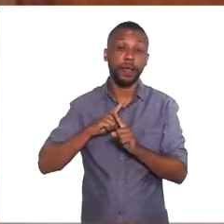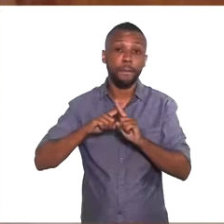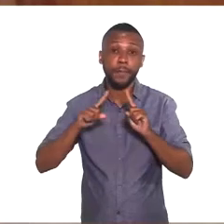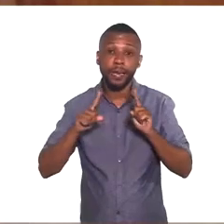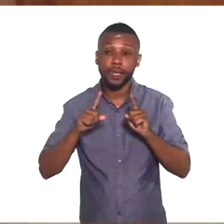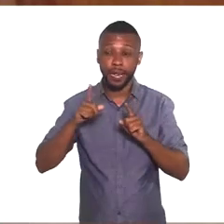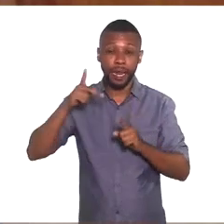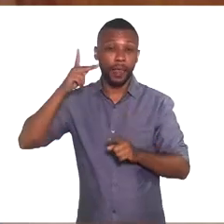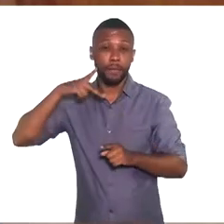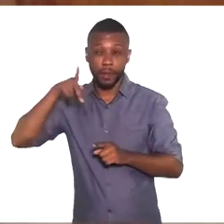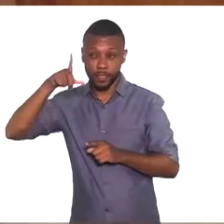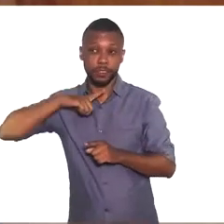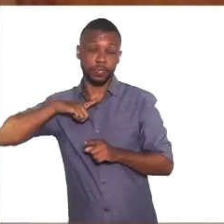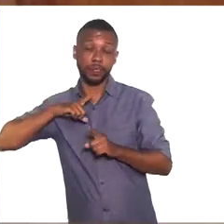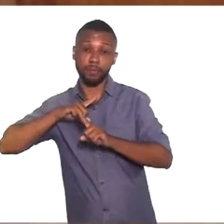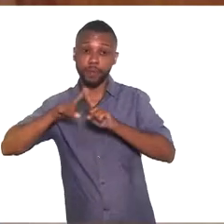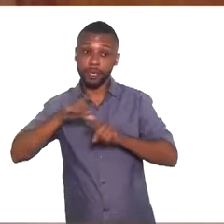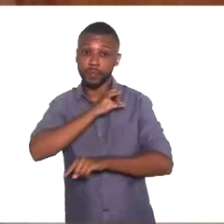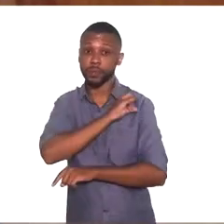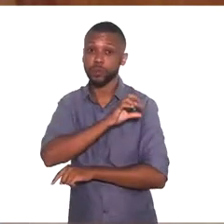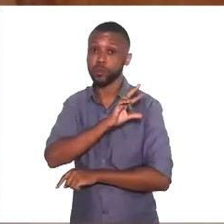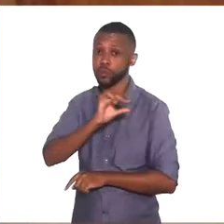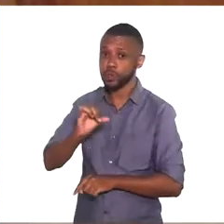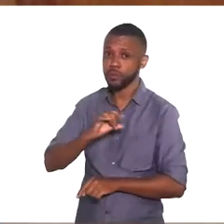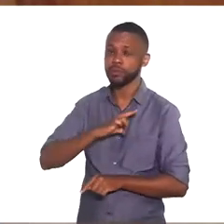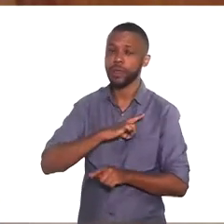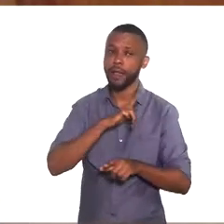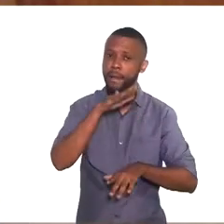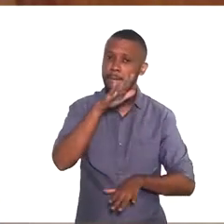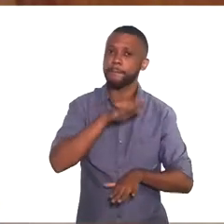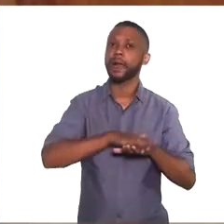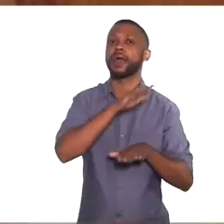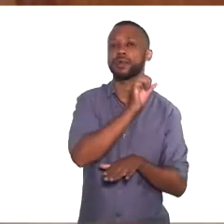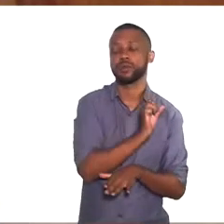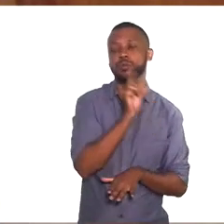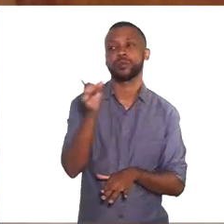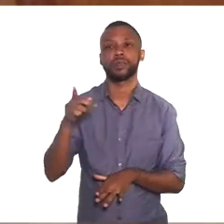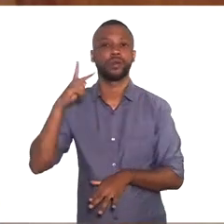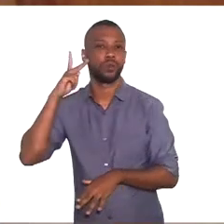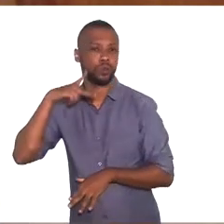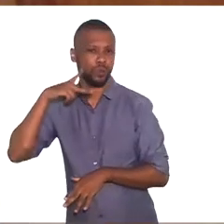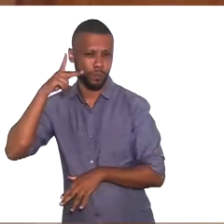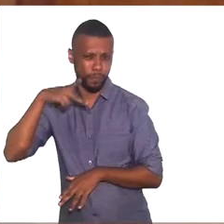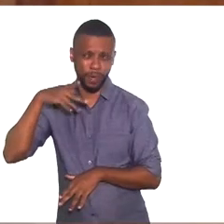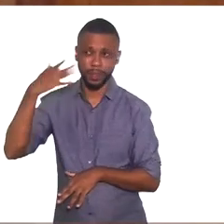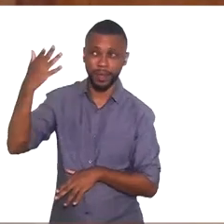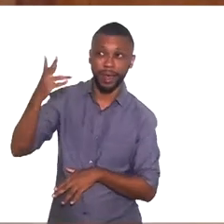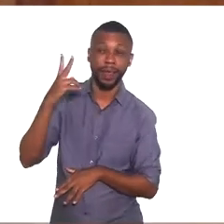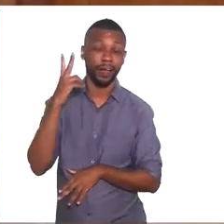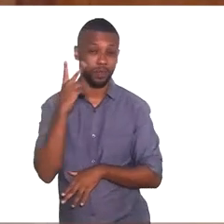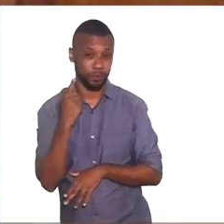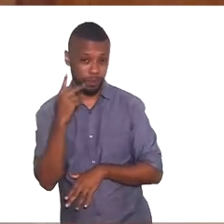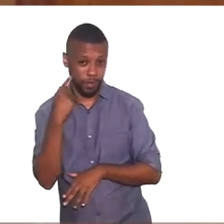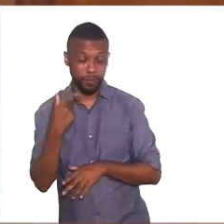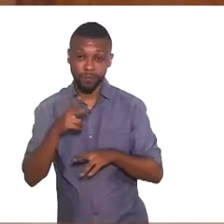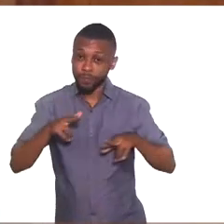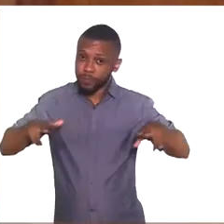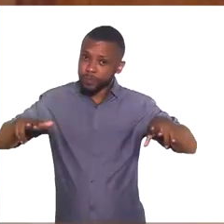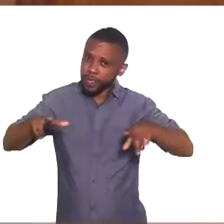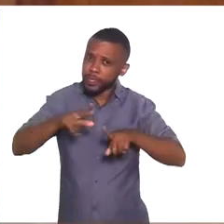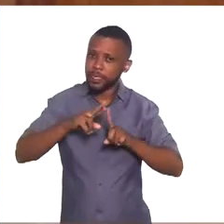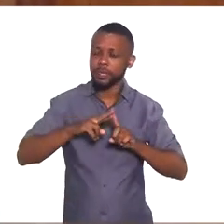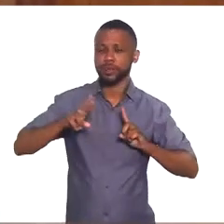pouco assim Belém mas aqui no Rio muito mais Ampla essa caminhada tem que as várias religiões que